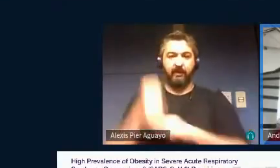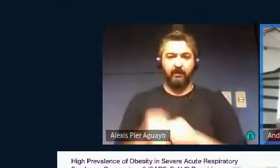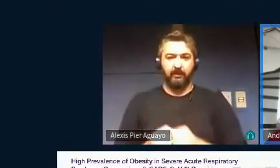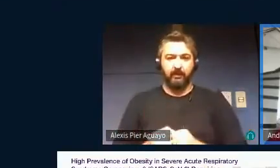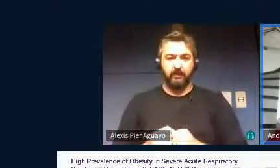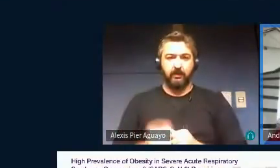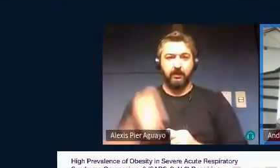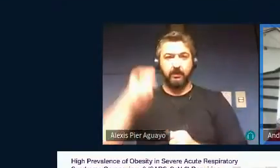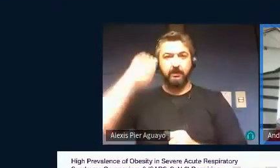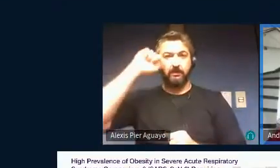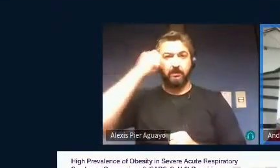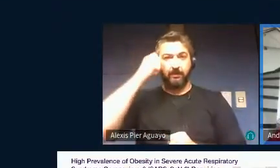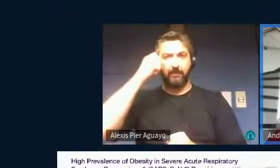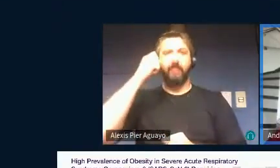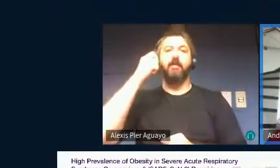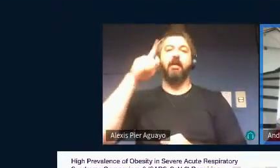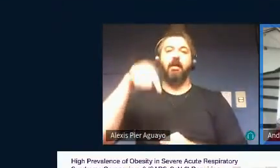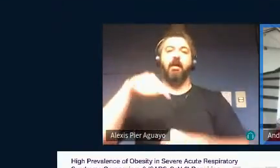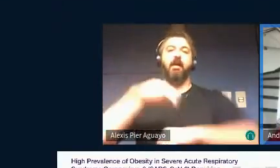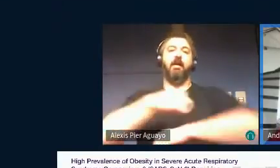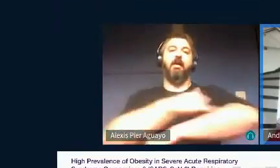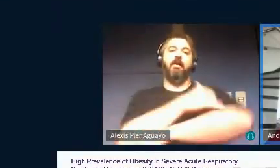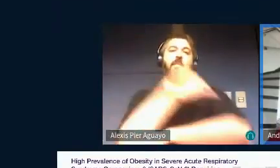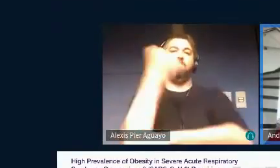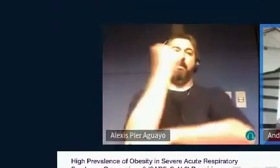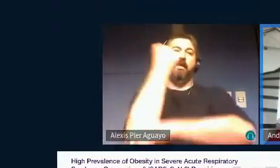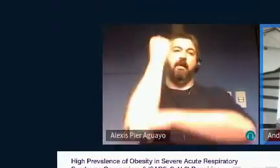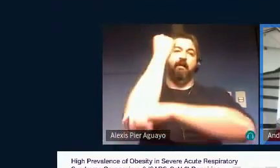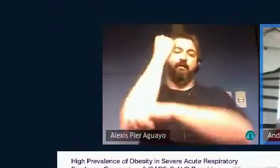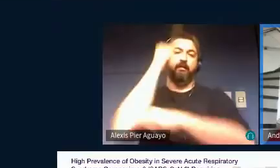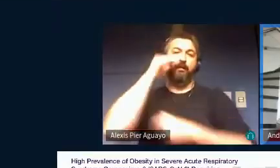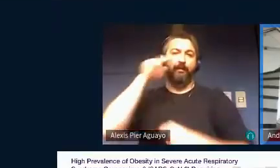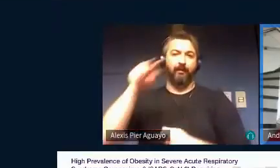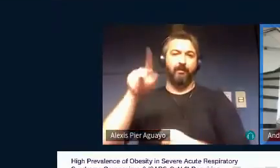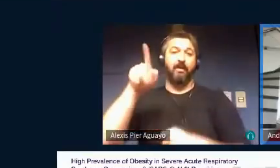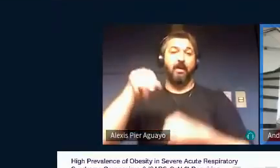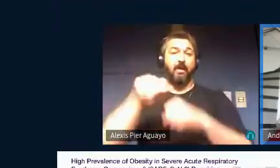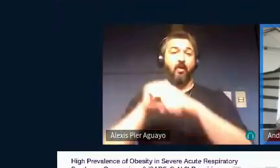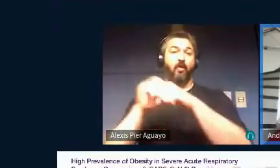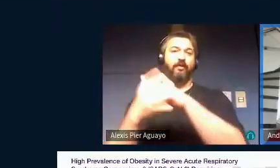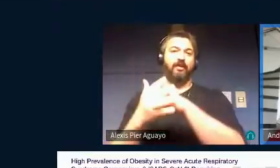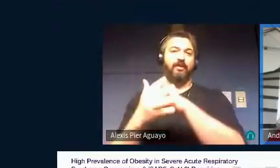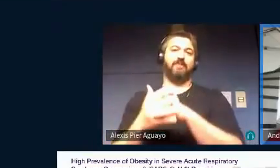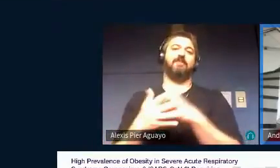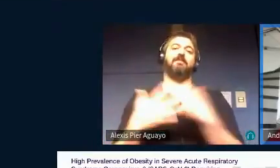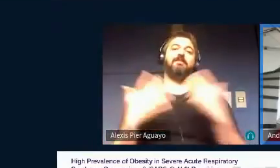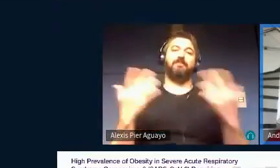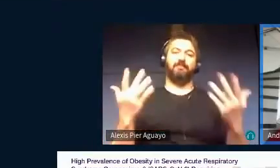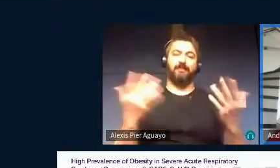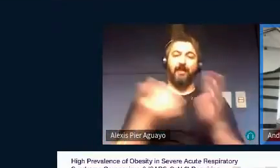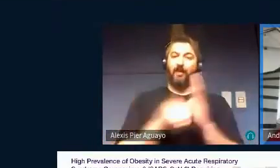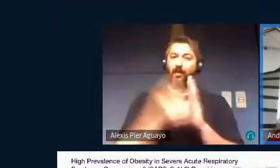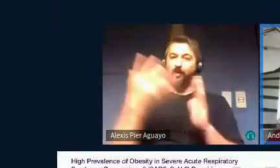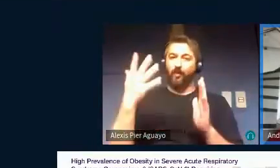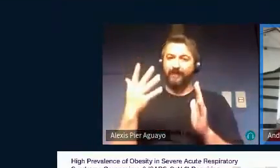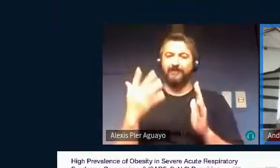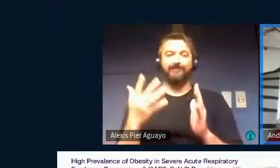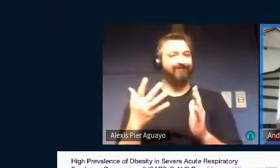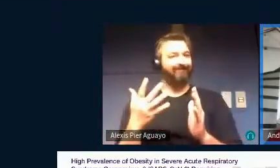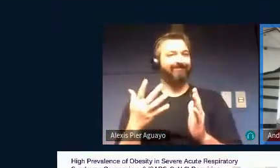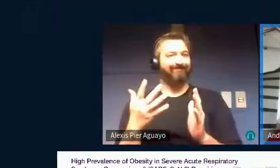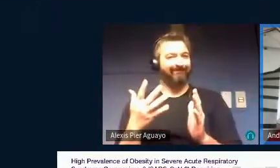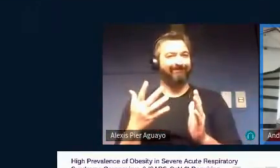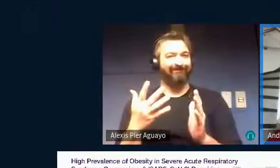muito maior de indivíduos obesos aqui no grupo desses que estão sendo tratados, né, para as complicações da Covid dentro